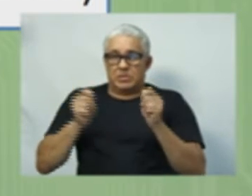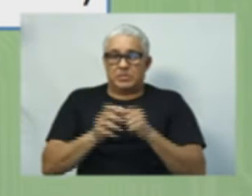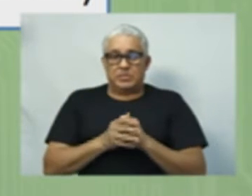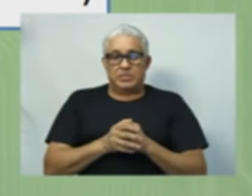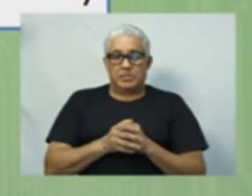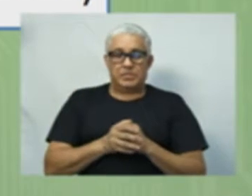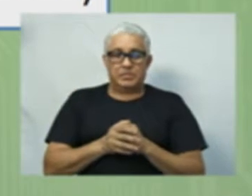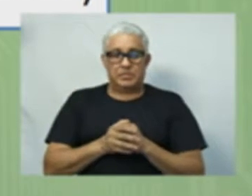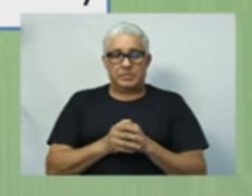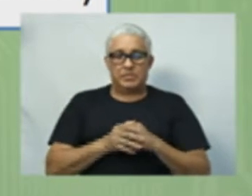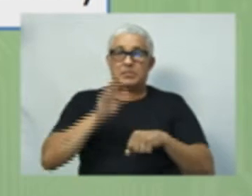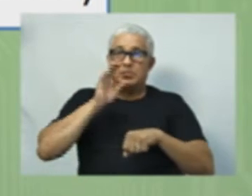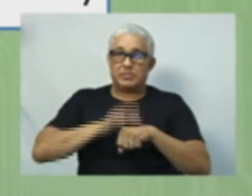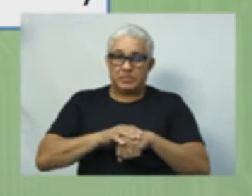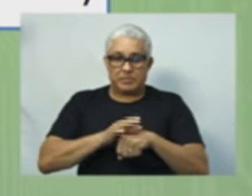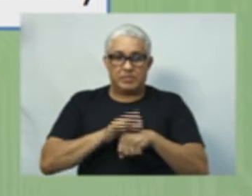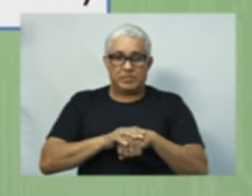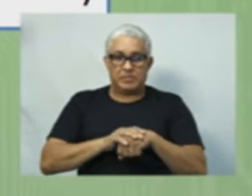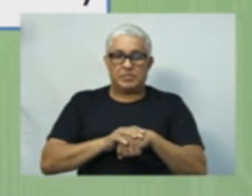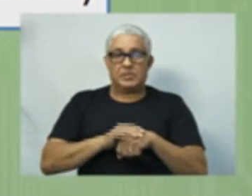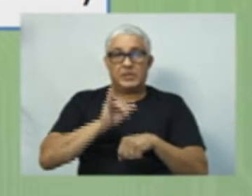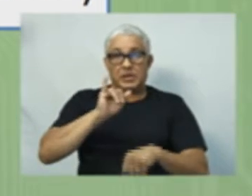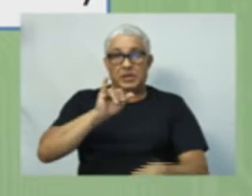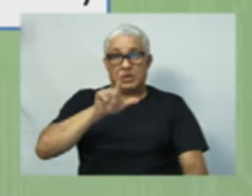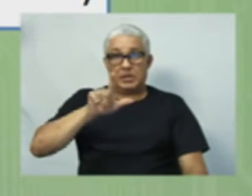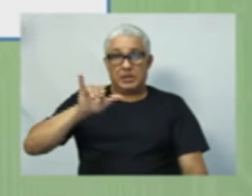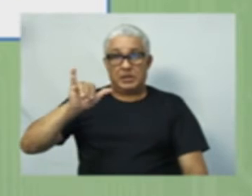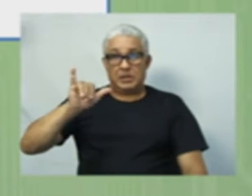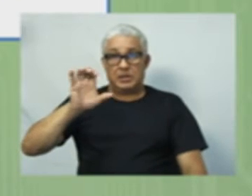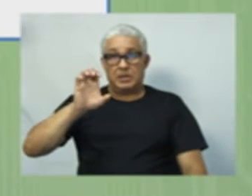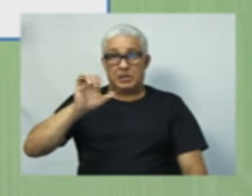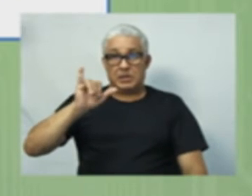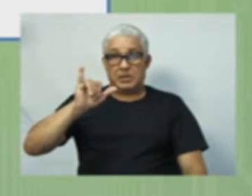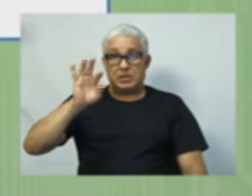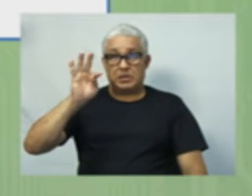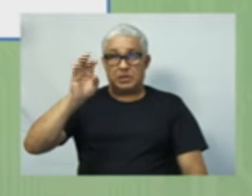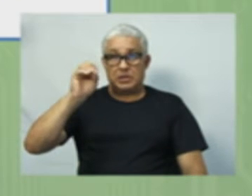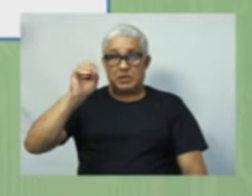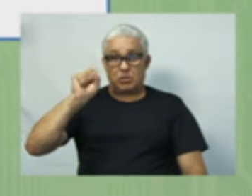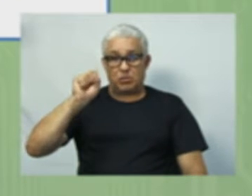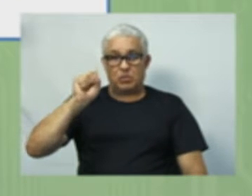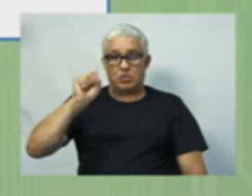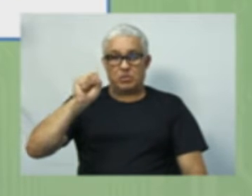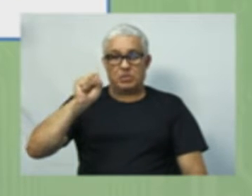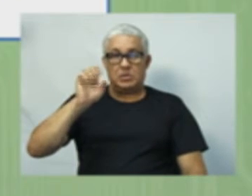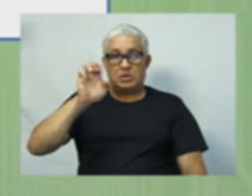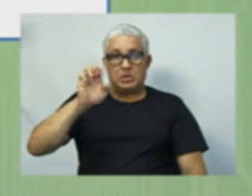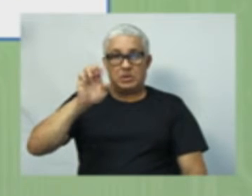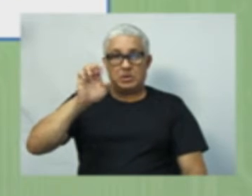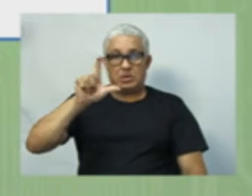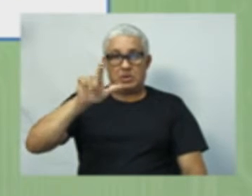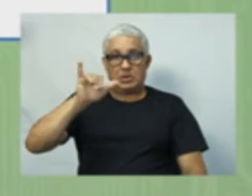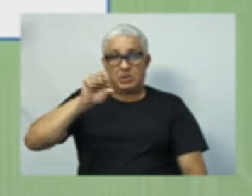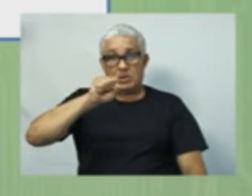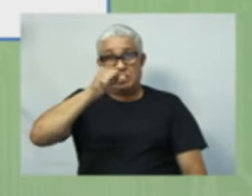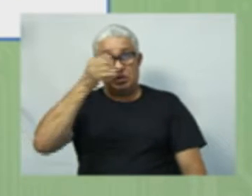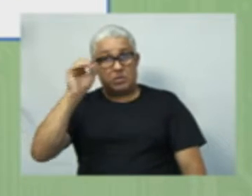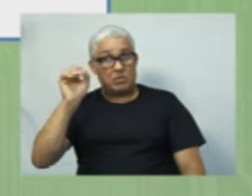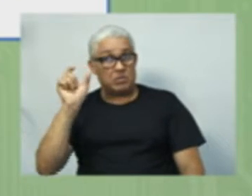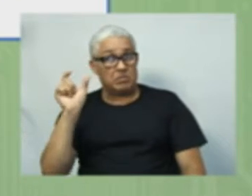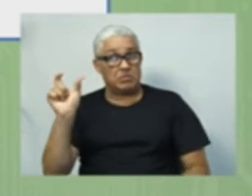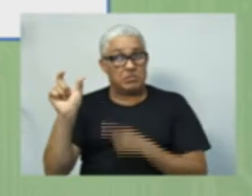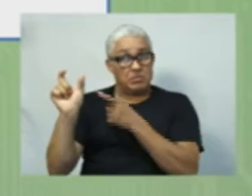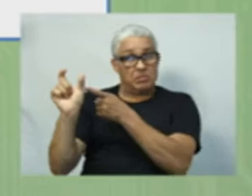de atos... Opa! Olha, vamos lembrar aqui, ó, mais uma vez. Elisão. Aqui, ó, Lili. Tá vendo aqui o